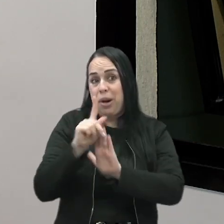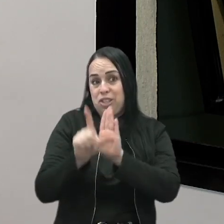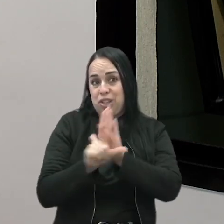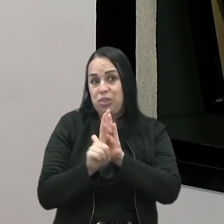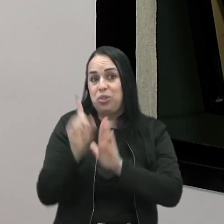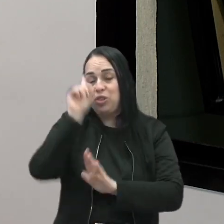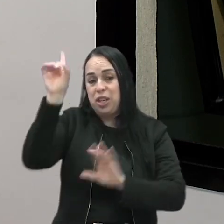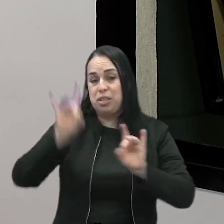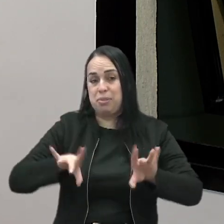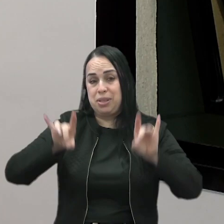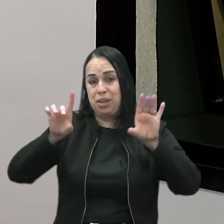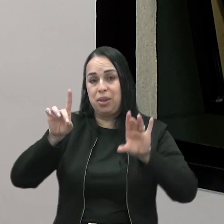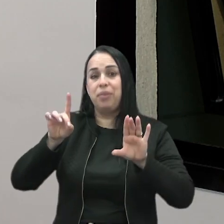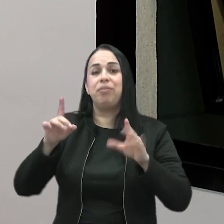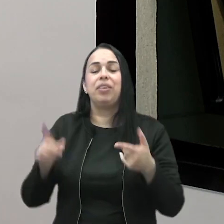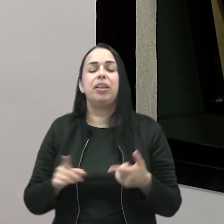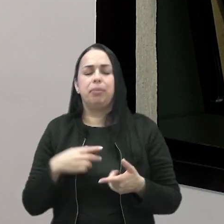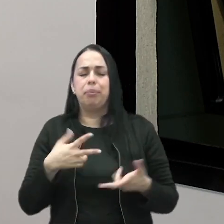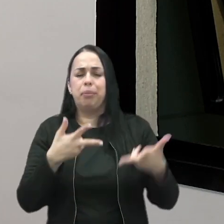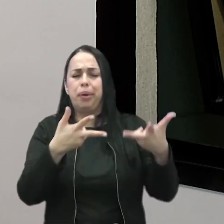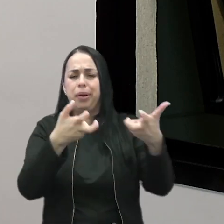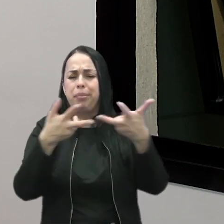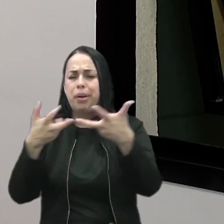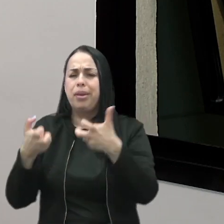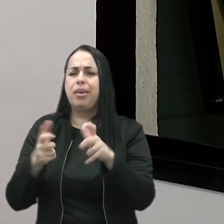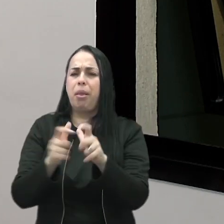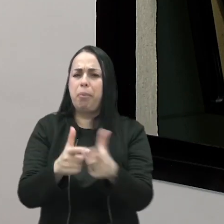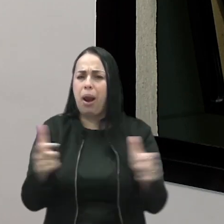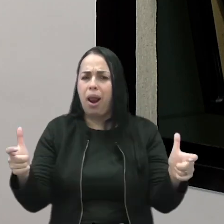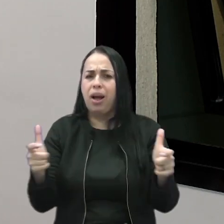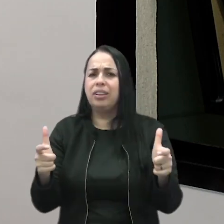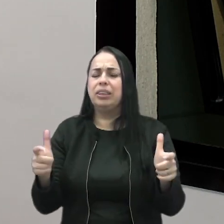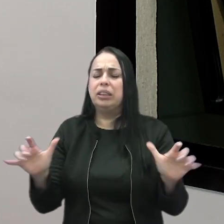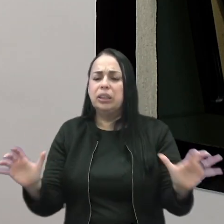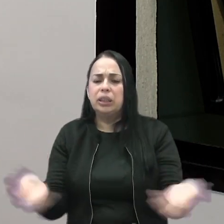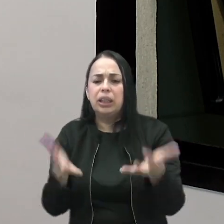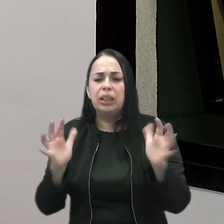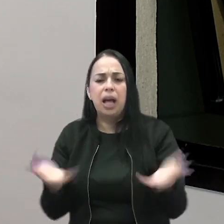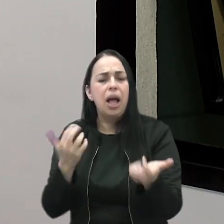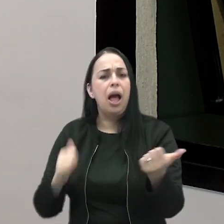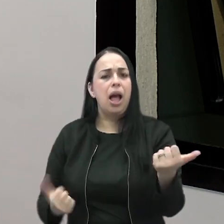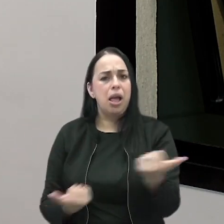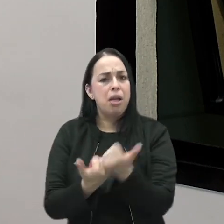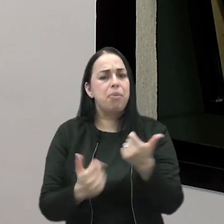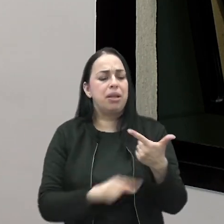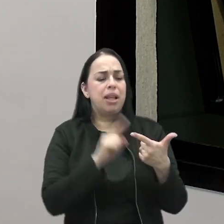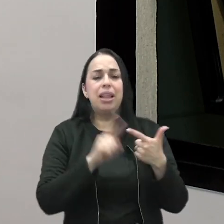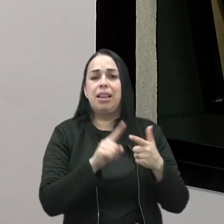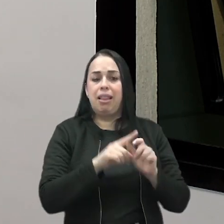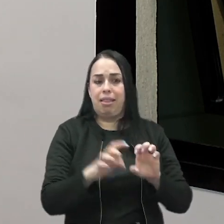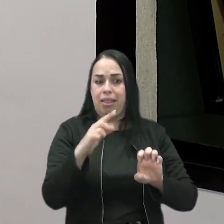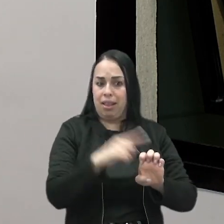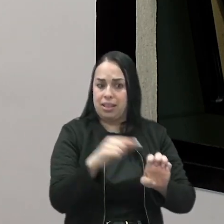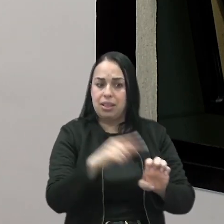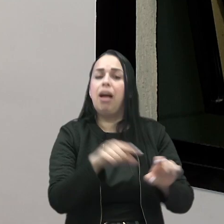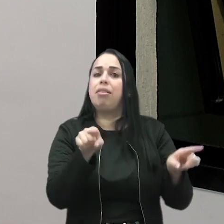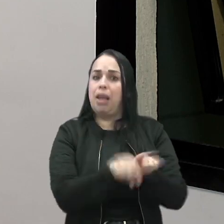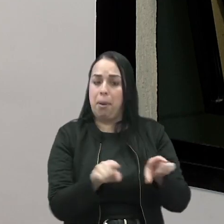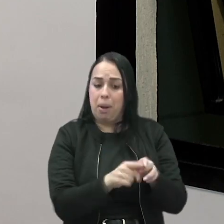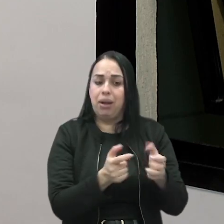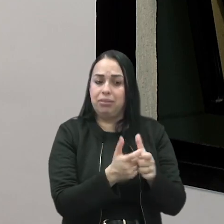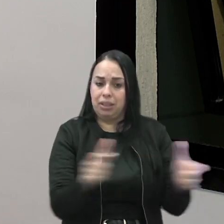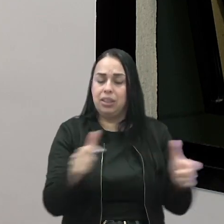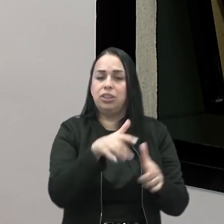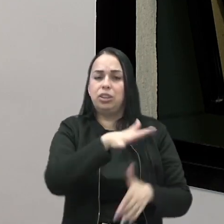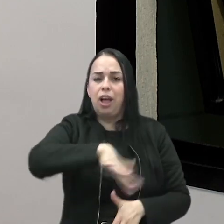aqui na cidade e tenho acompanhado o crescimento e esse fomento do empreendedorismo nesse segmento,